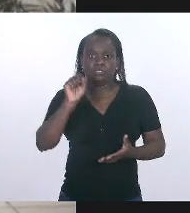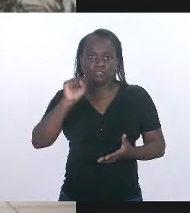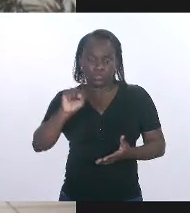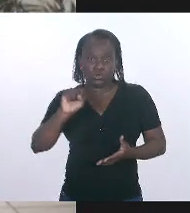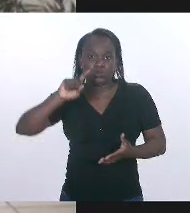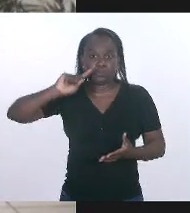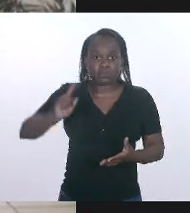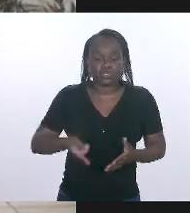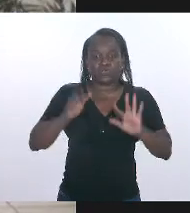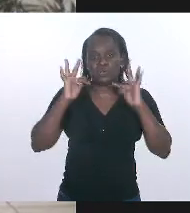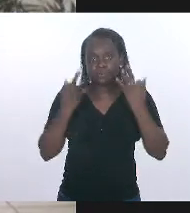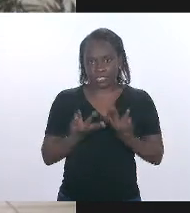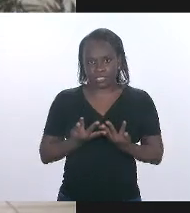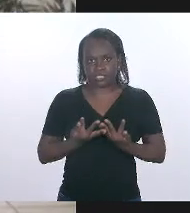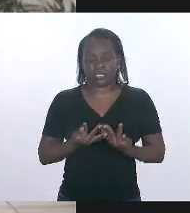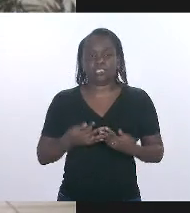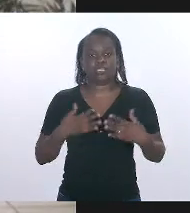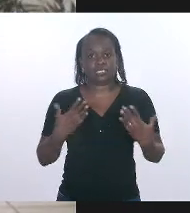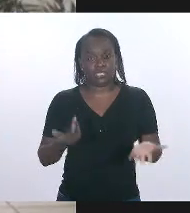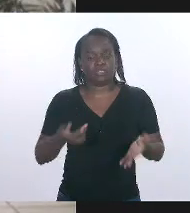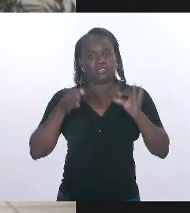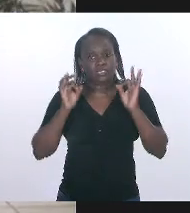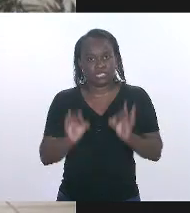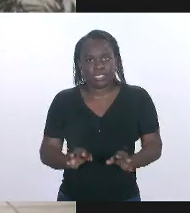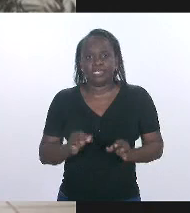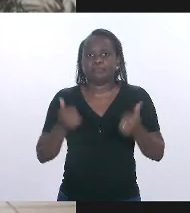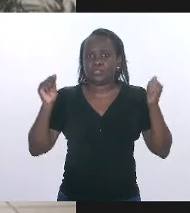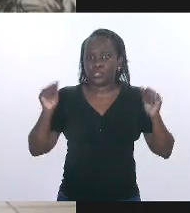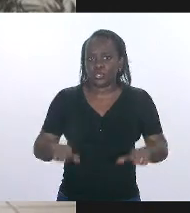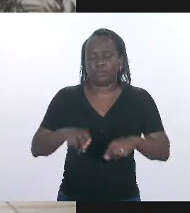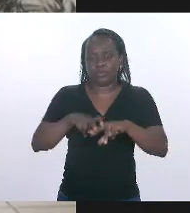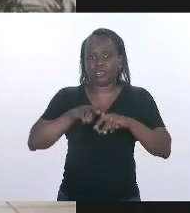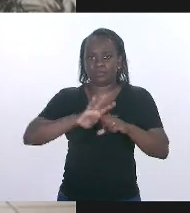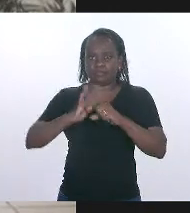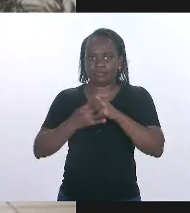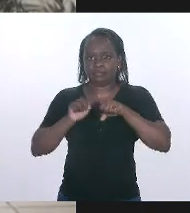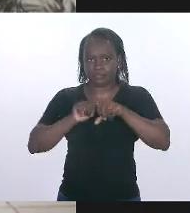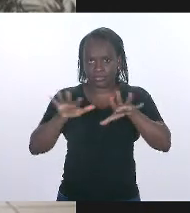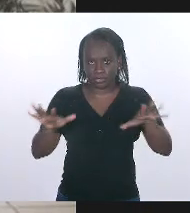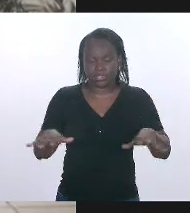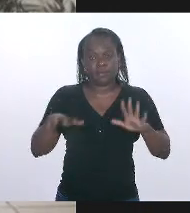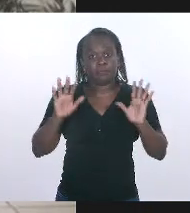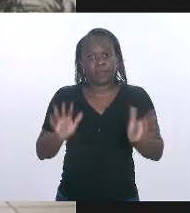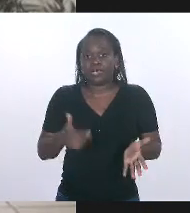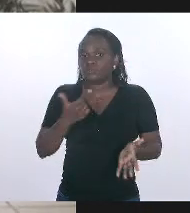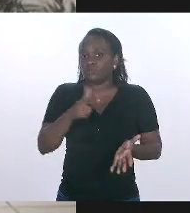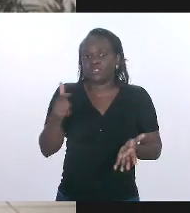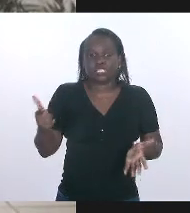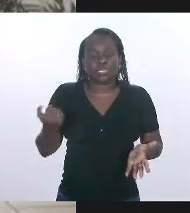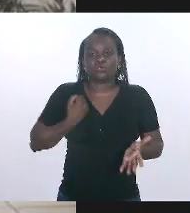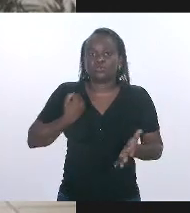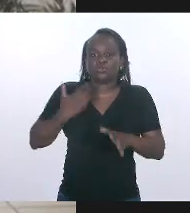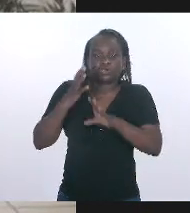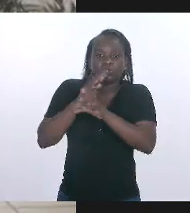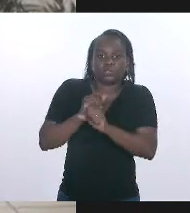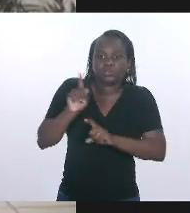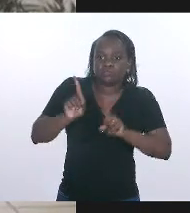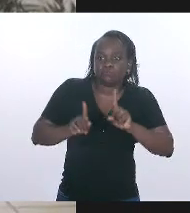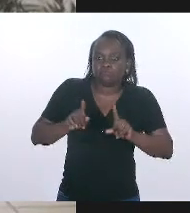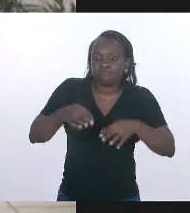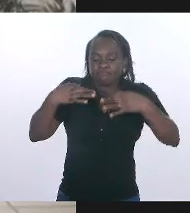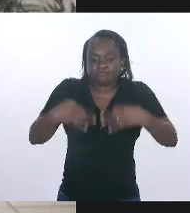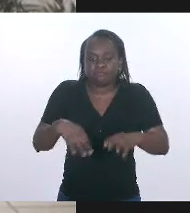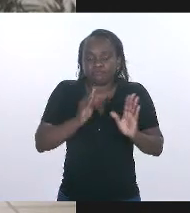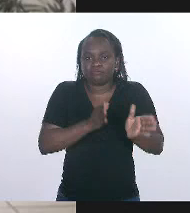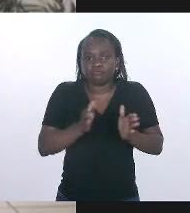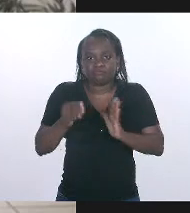468 mil famílias, número que certamente foi agravado pela pandemia, mas sequer temos dados mais